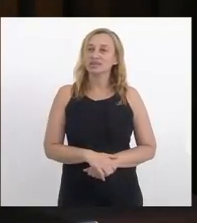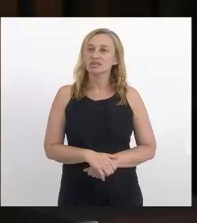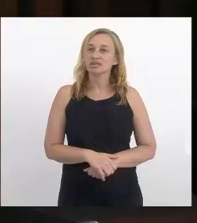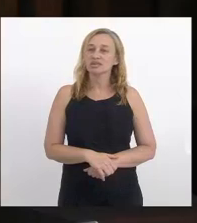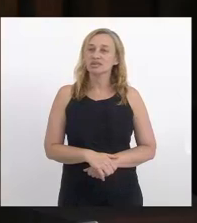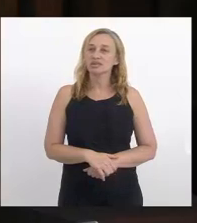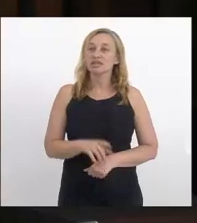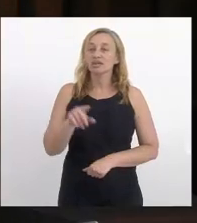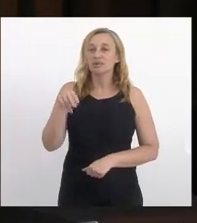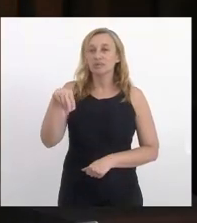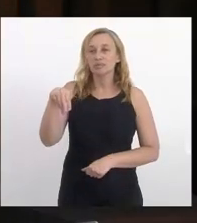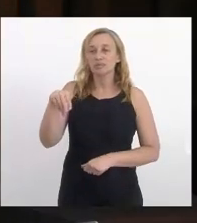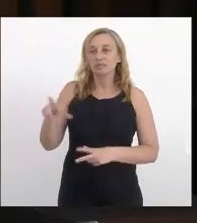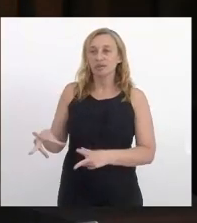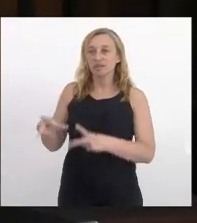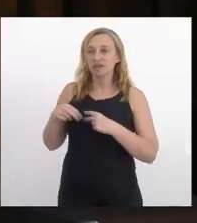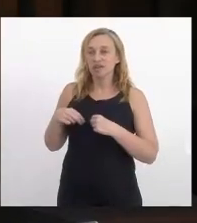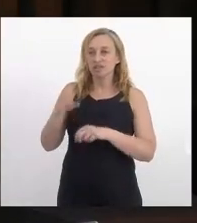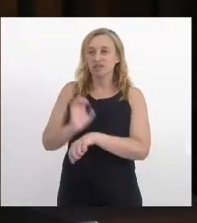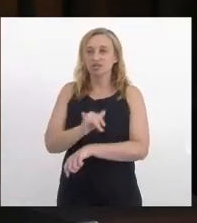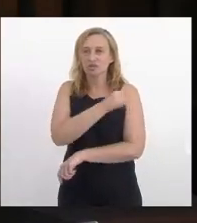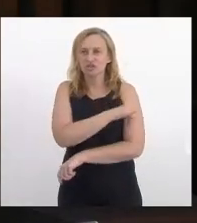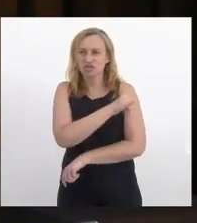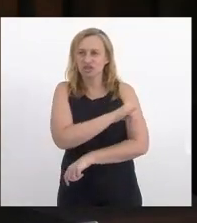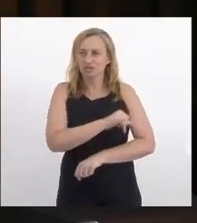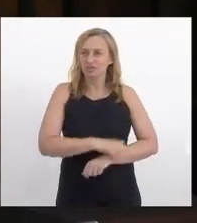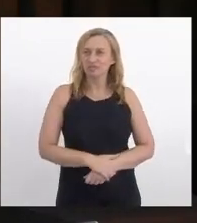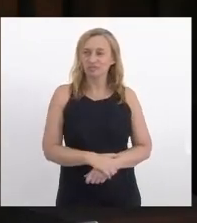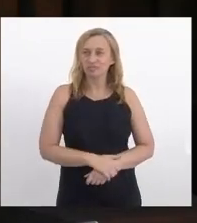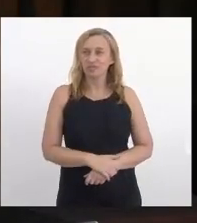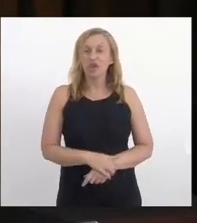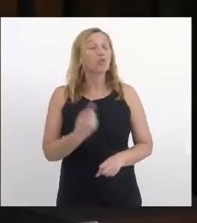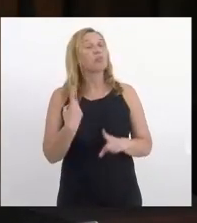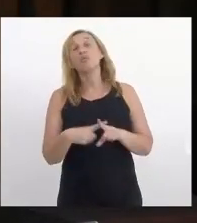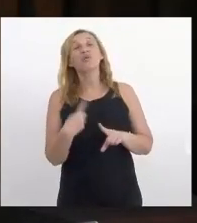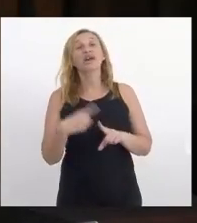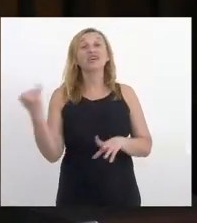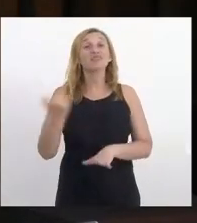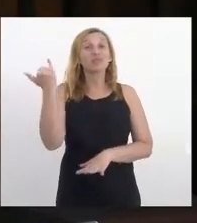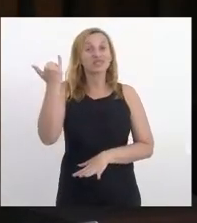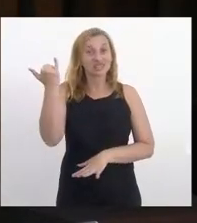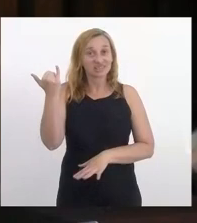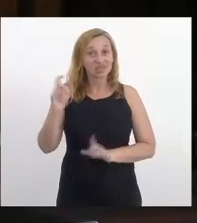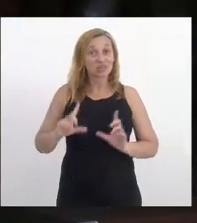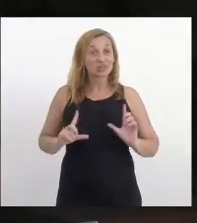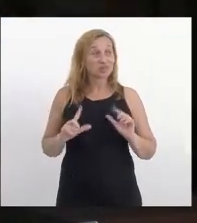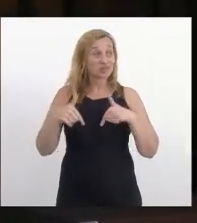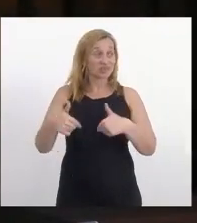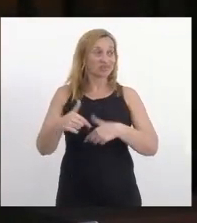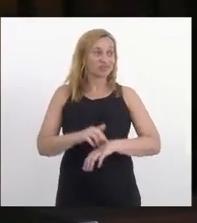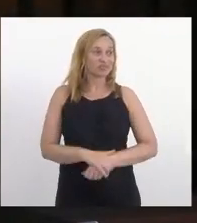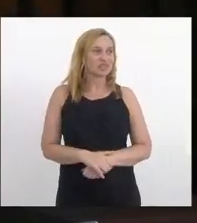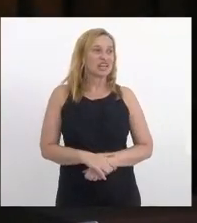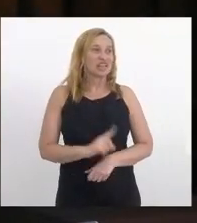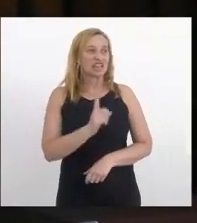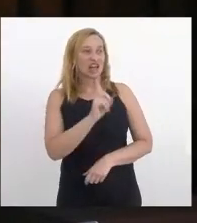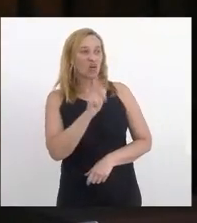de Benemérito do Estado do Rio de Janeiro. E por que a importância desse ato? Não